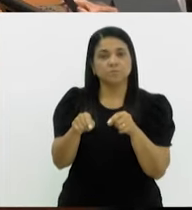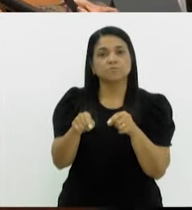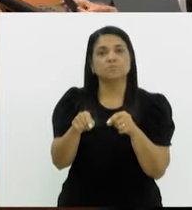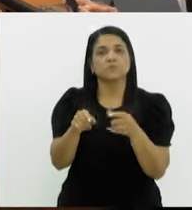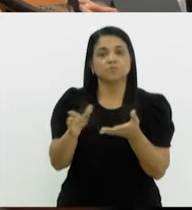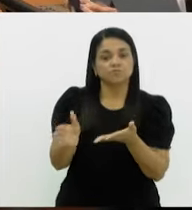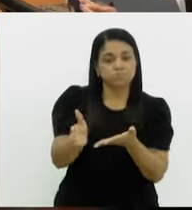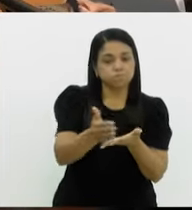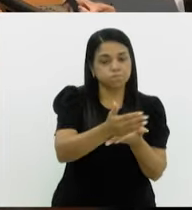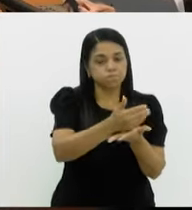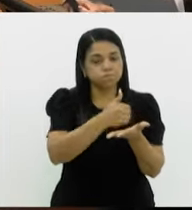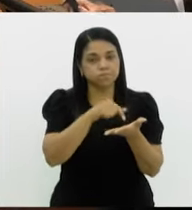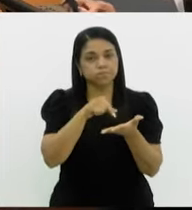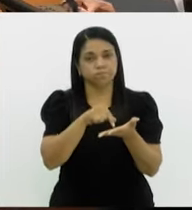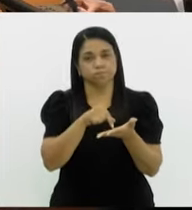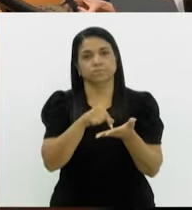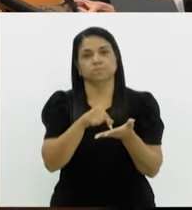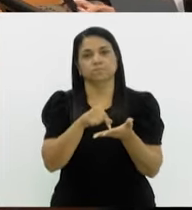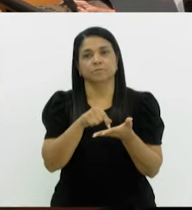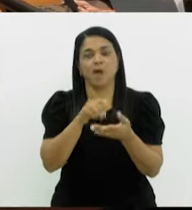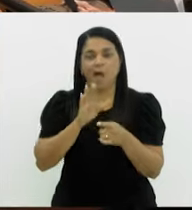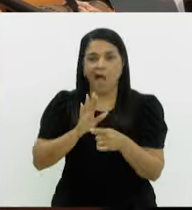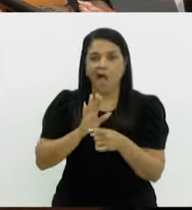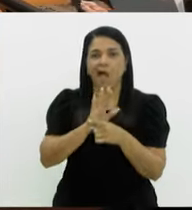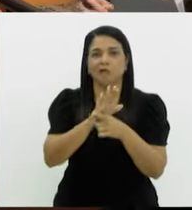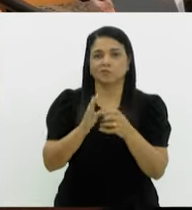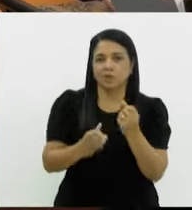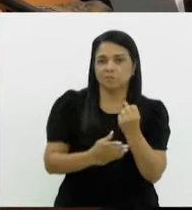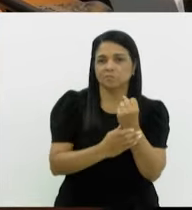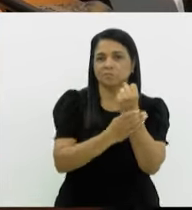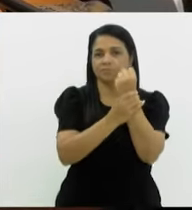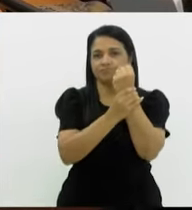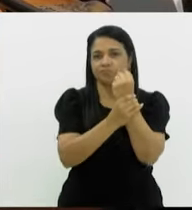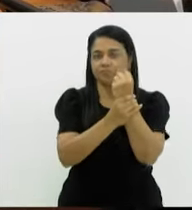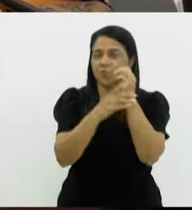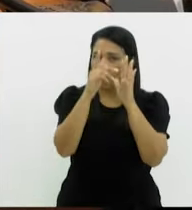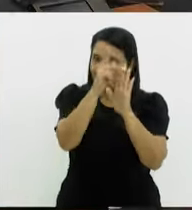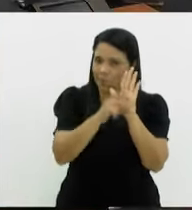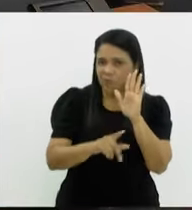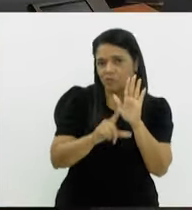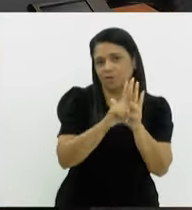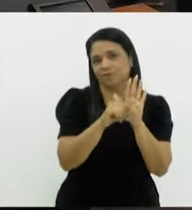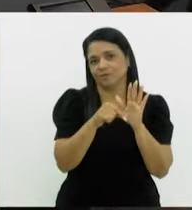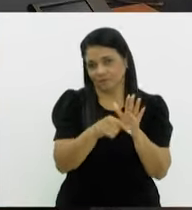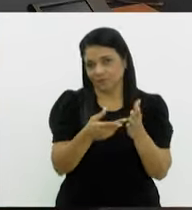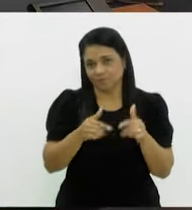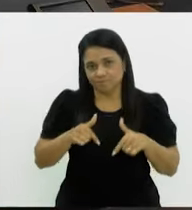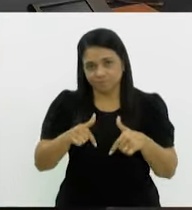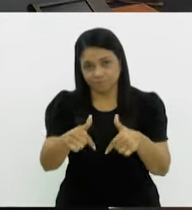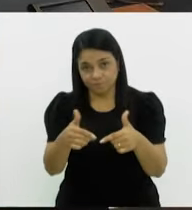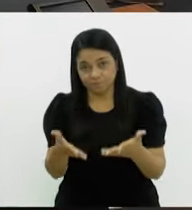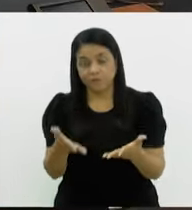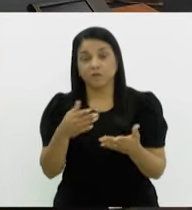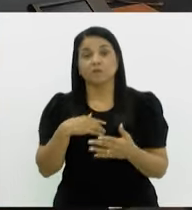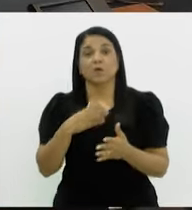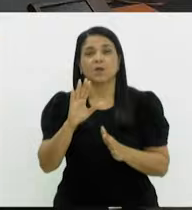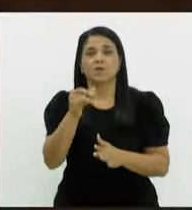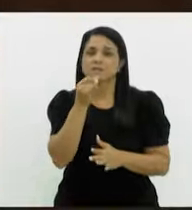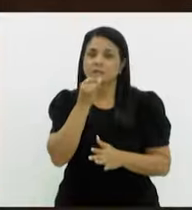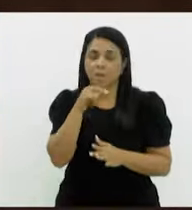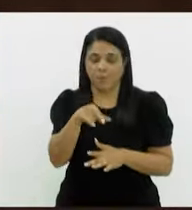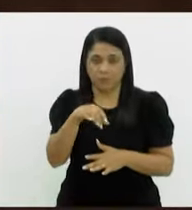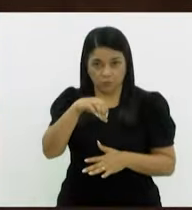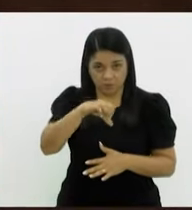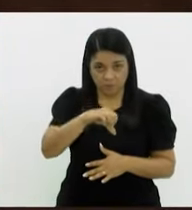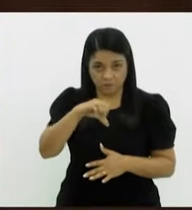ajudar a assegurar a implementação do projeto. Sim, por exemplo, nesse caso que eu falei dos